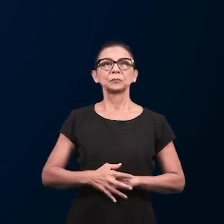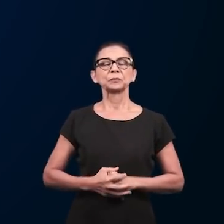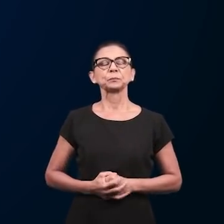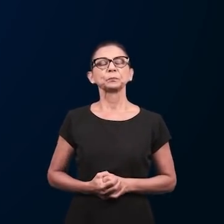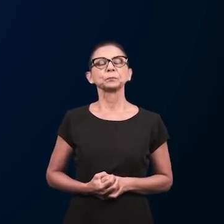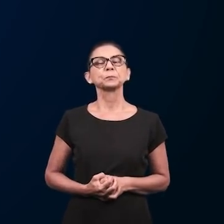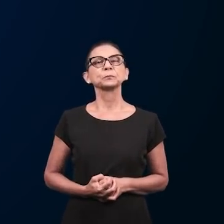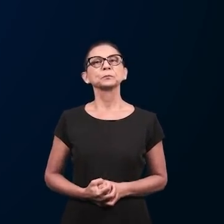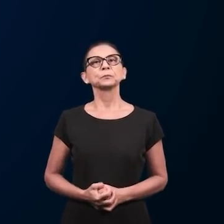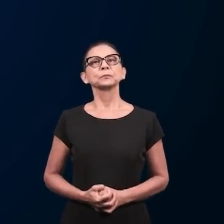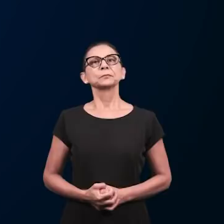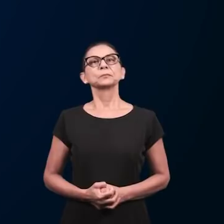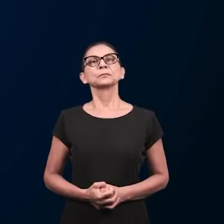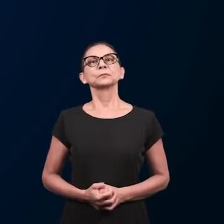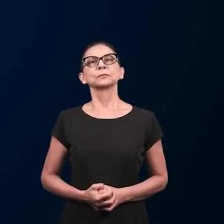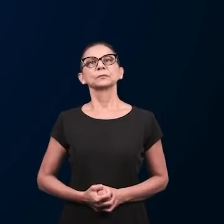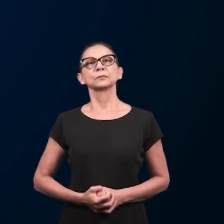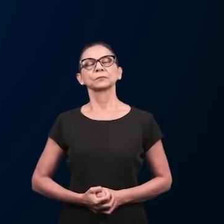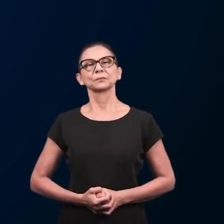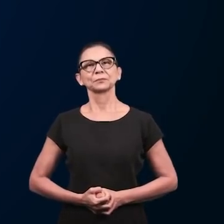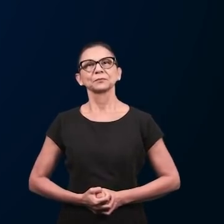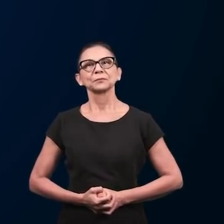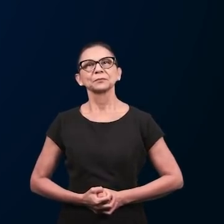A paz do Senhor Jesus.